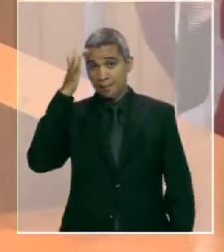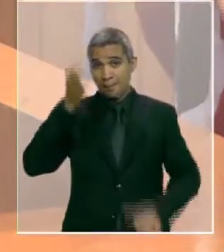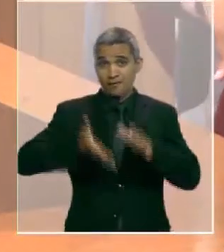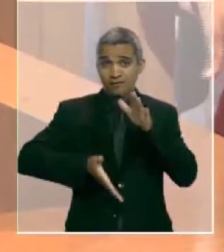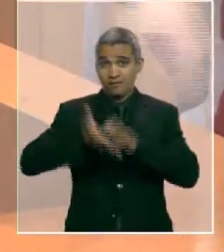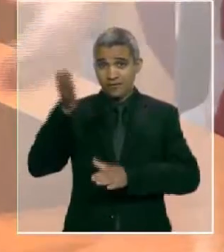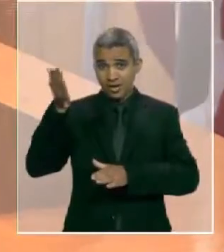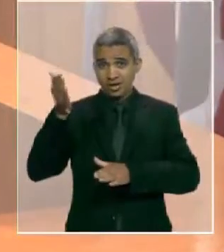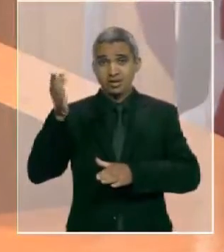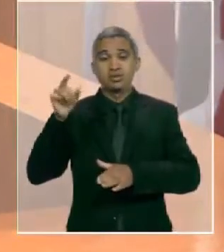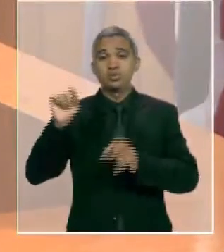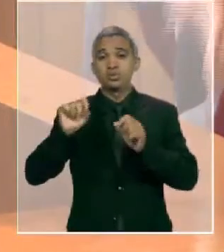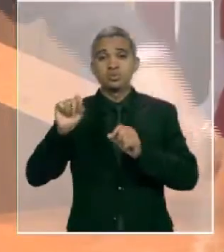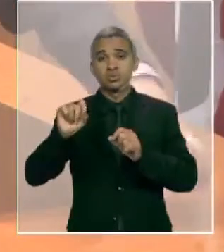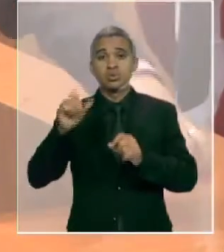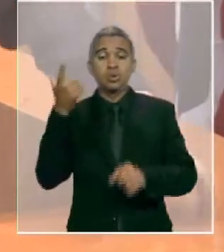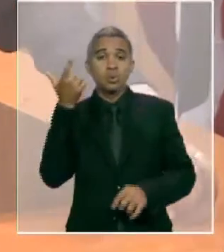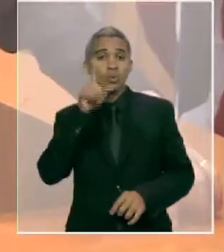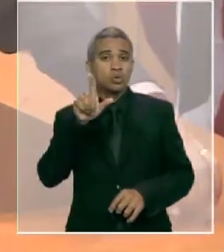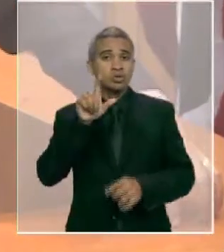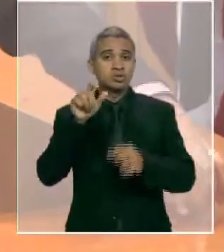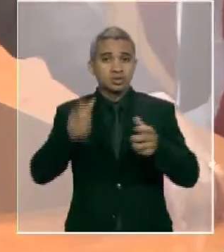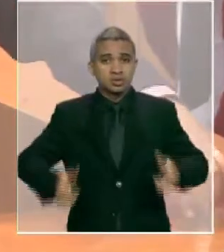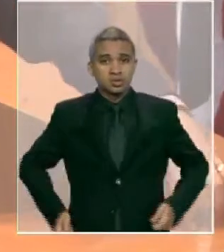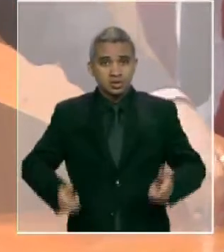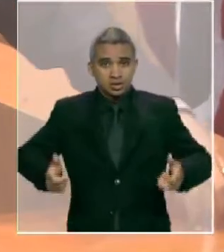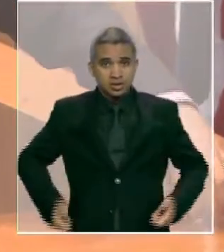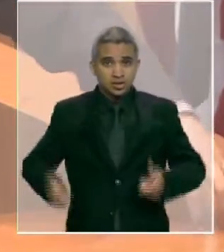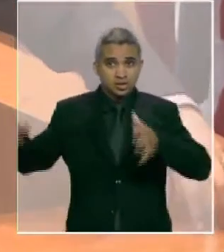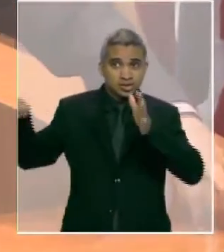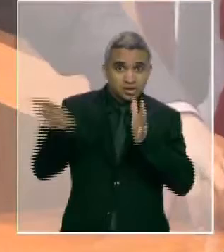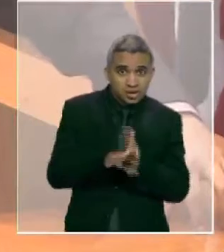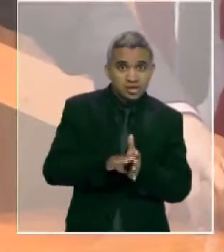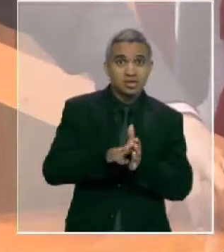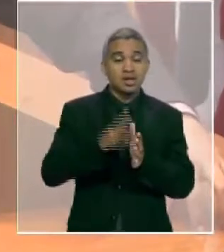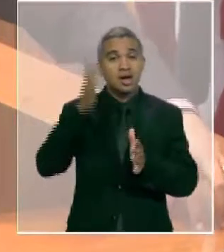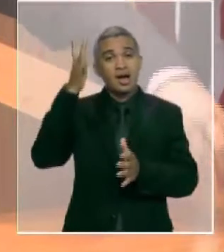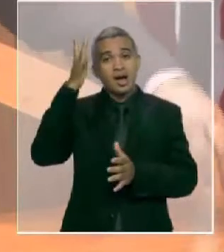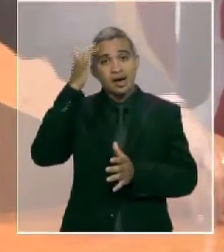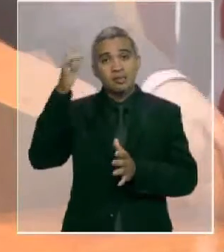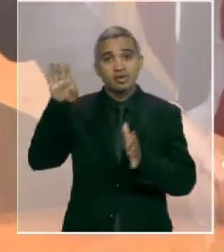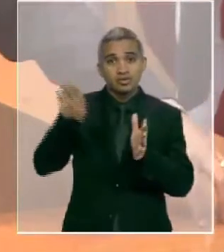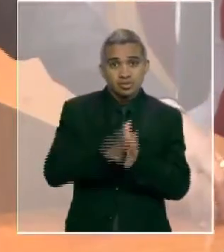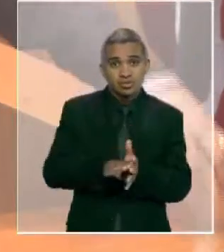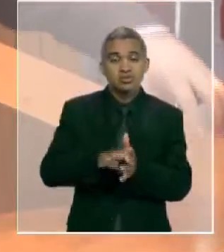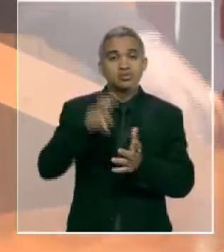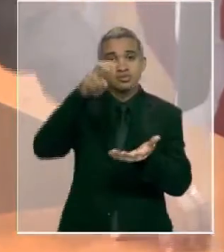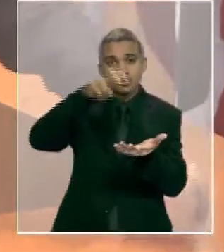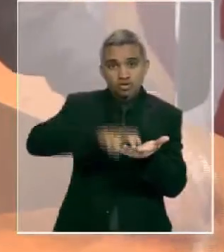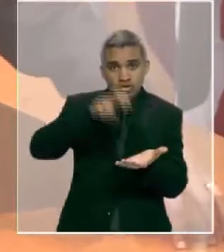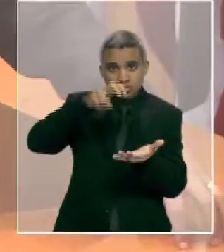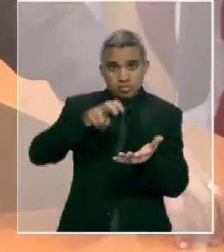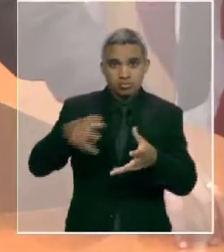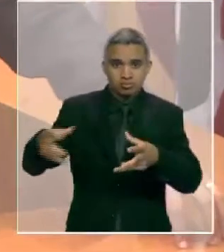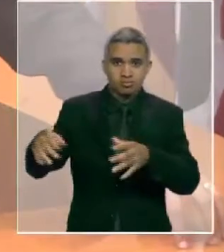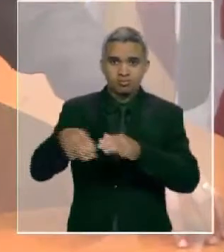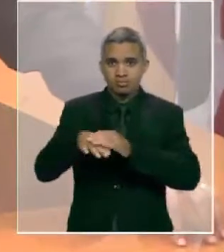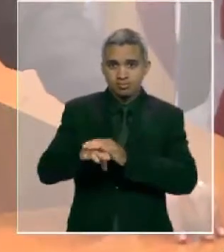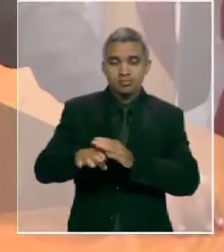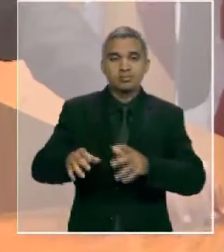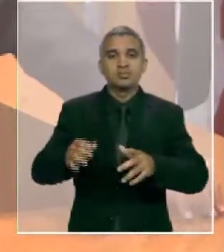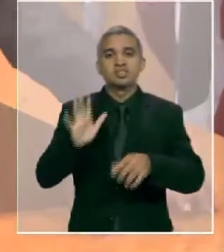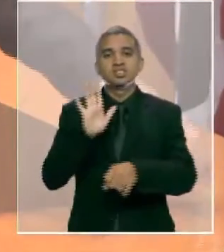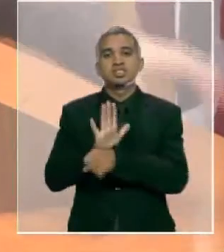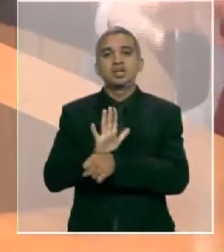eles deverão, se conseguir chegar a tempo, amanhã eles deverão receber essas cadeiras. Pela manhã e à tarde, a partir das